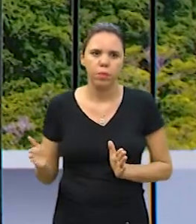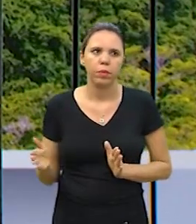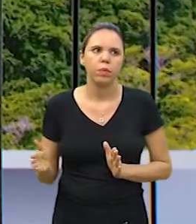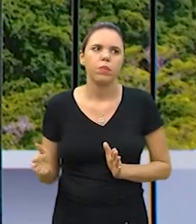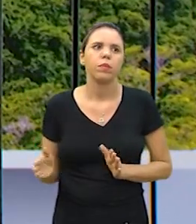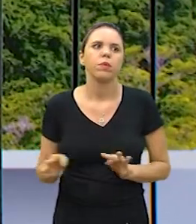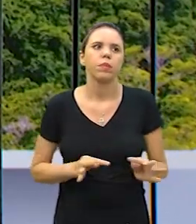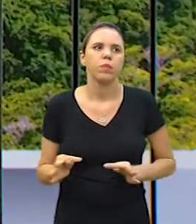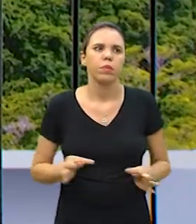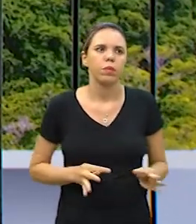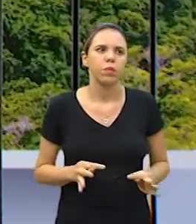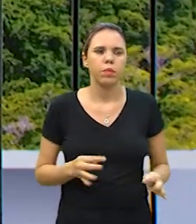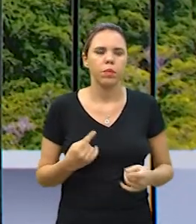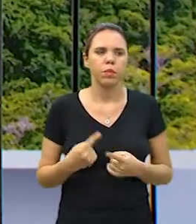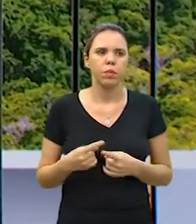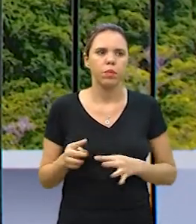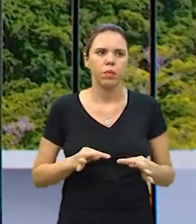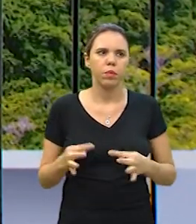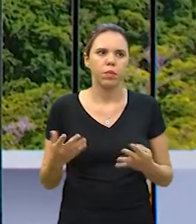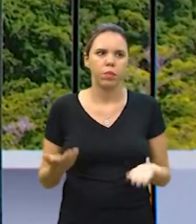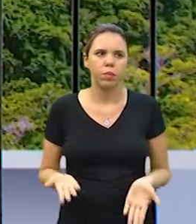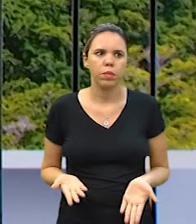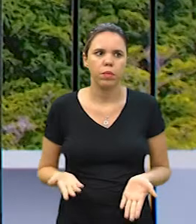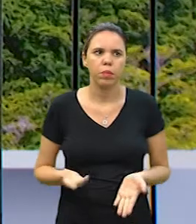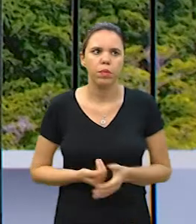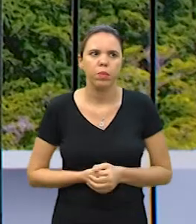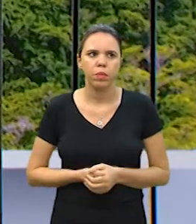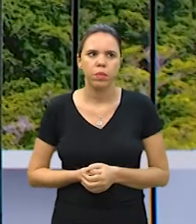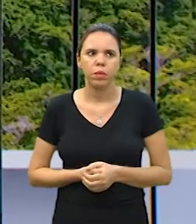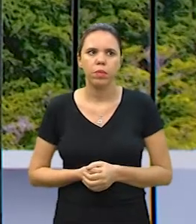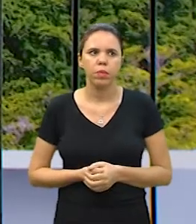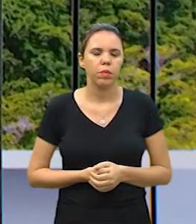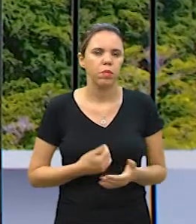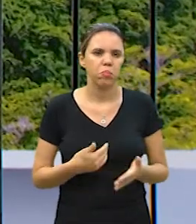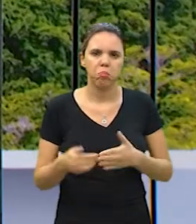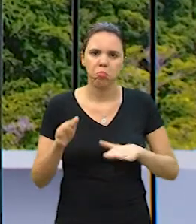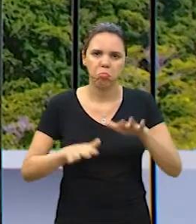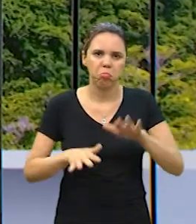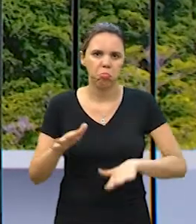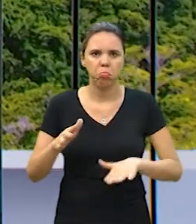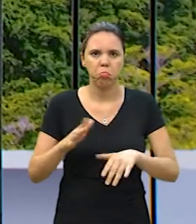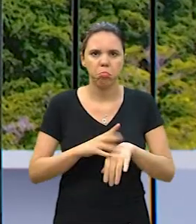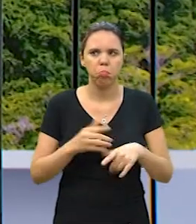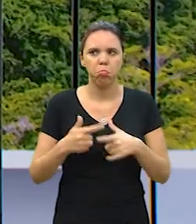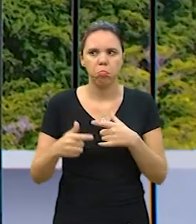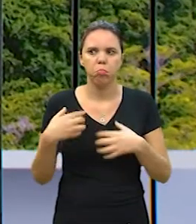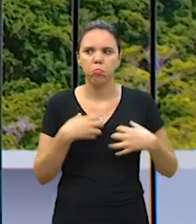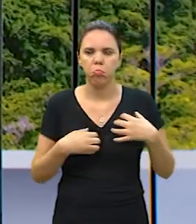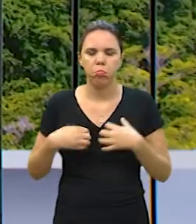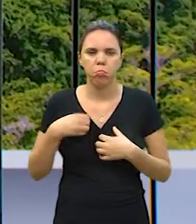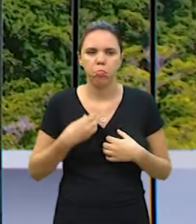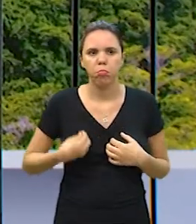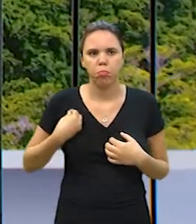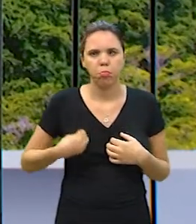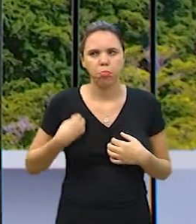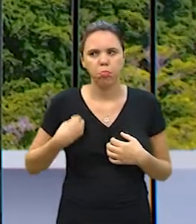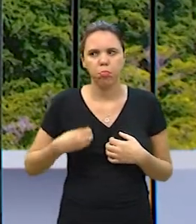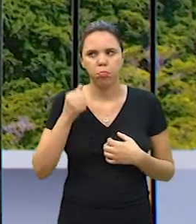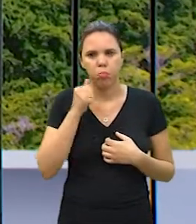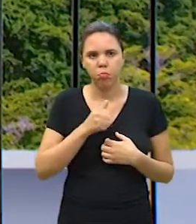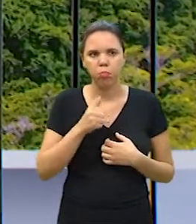Durante o tratamento, porque o tratamento é um tratamento, dependendo do caso, mas é um tratamento que mexe muito com a